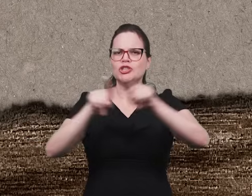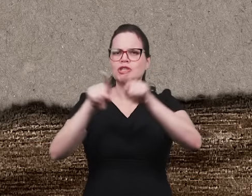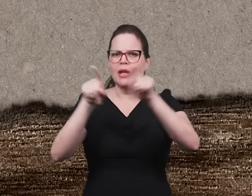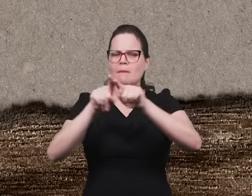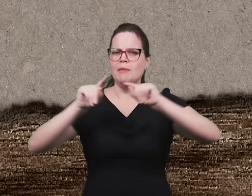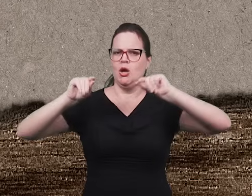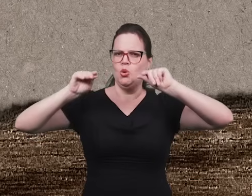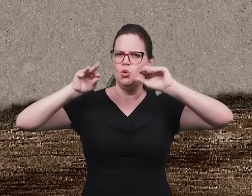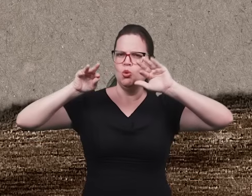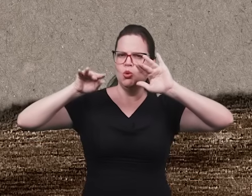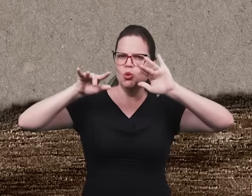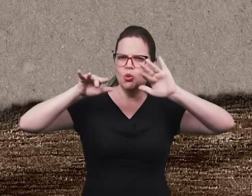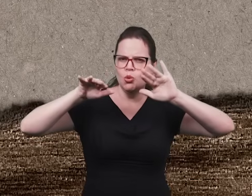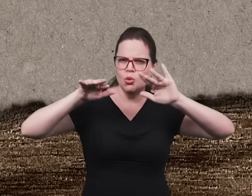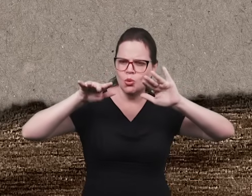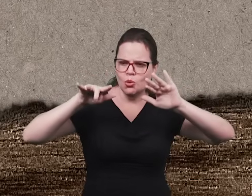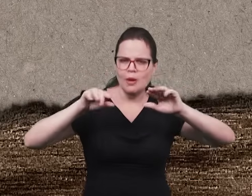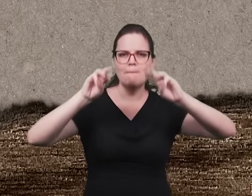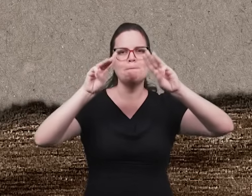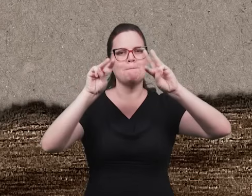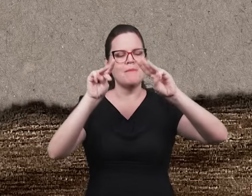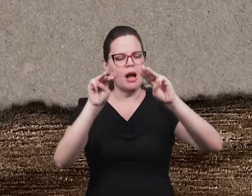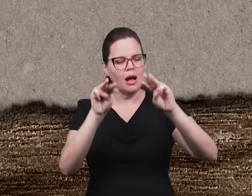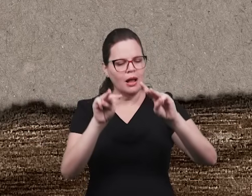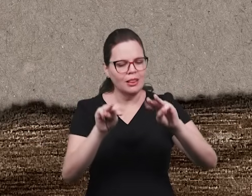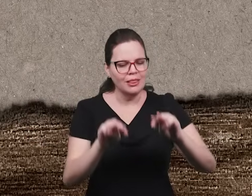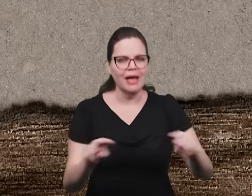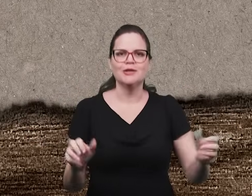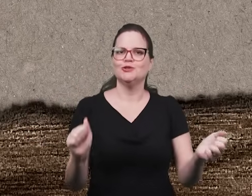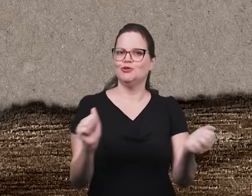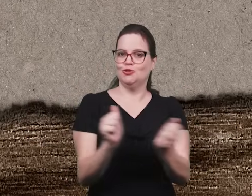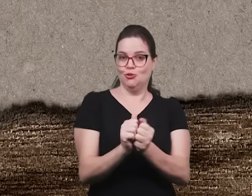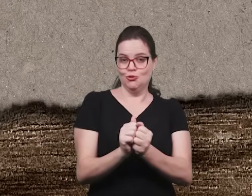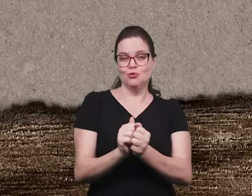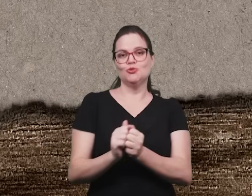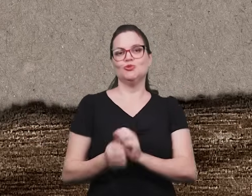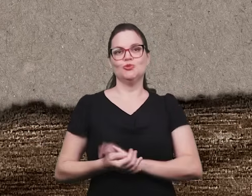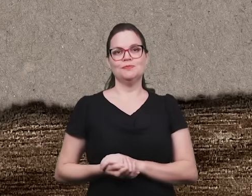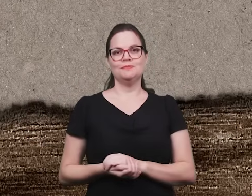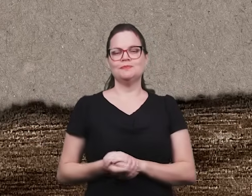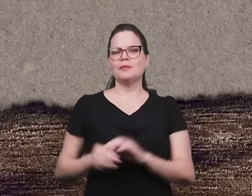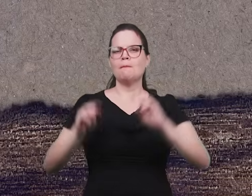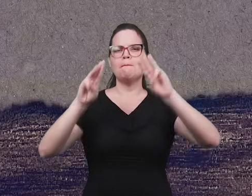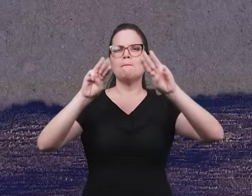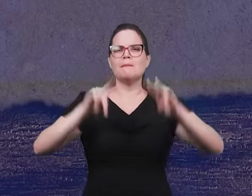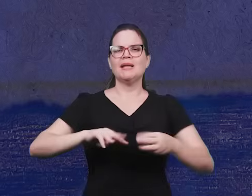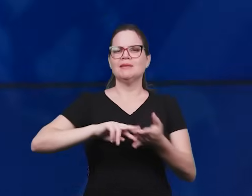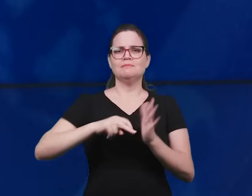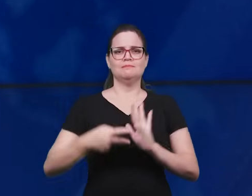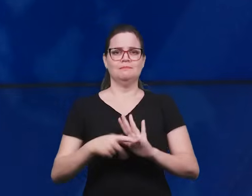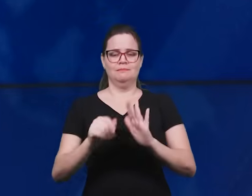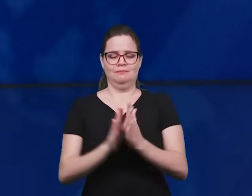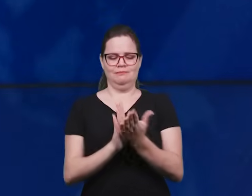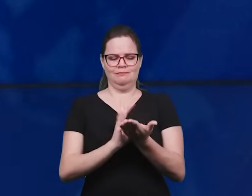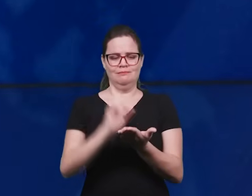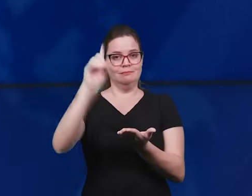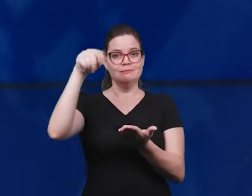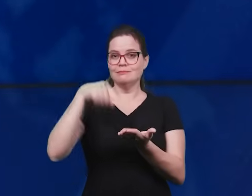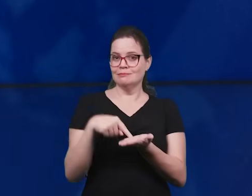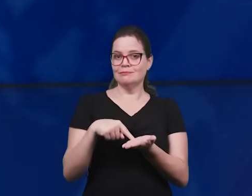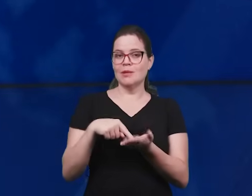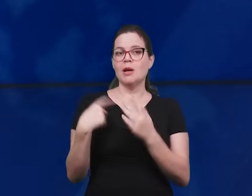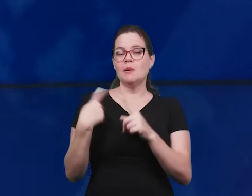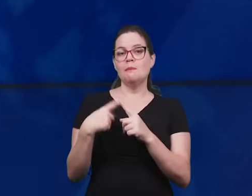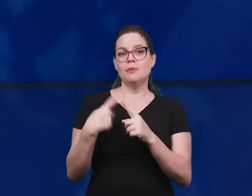arraial, o maná descia sobre ele. O maná é símbolo da palavra de Deus,